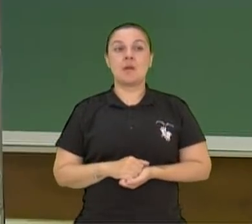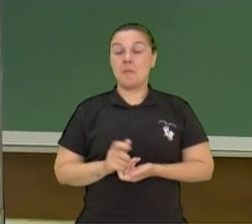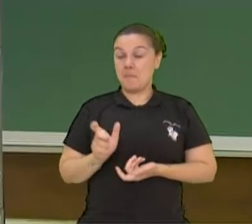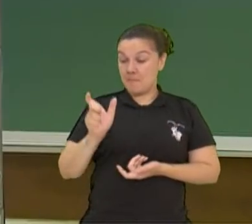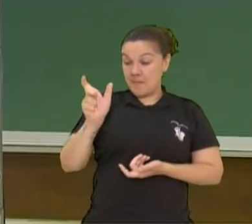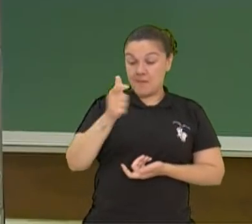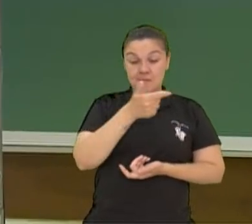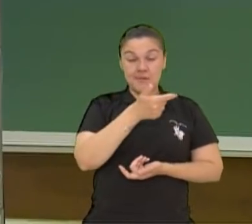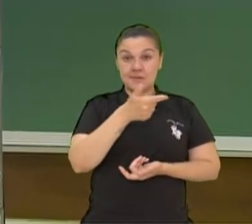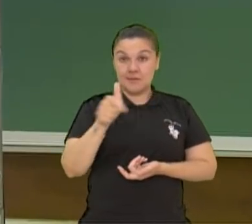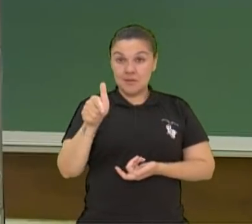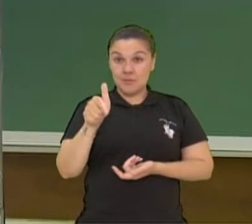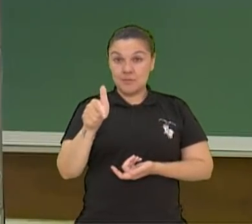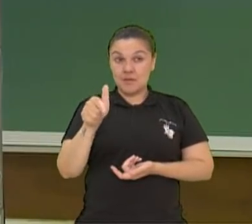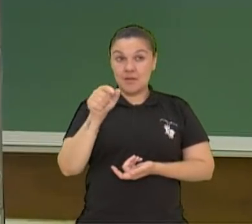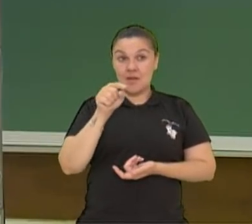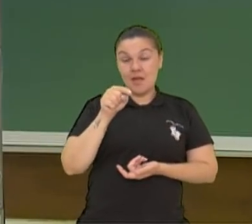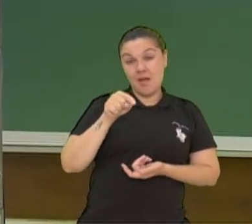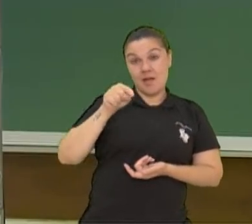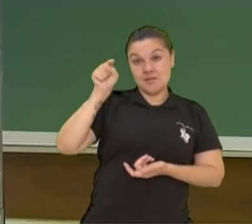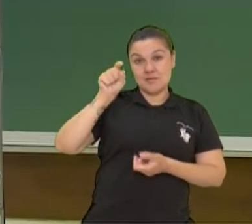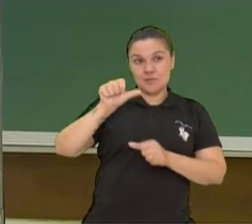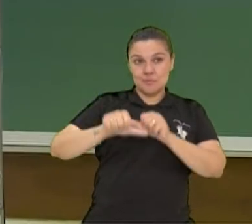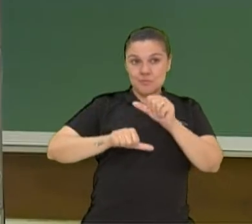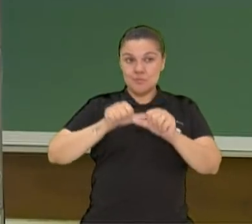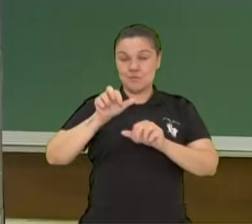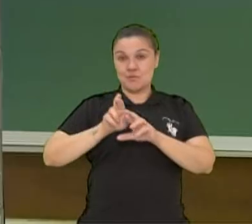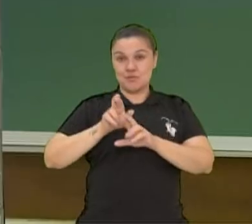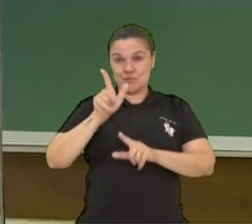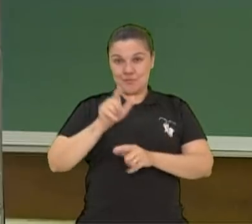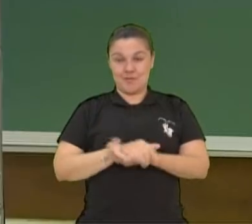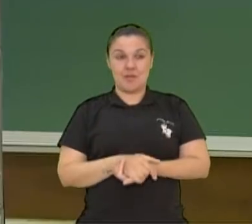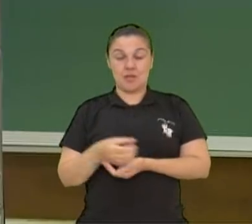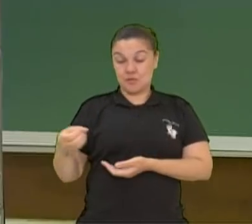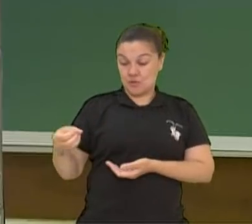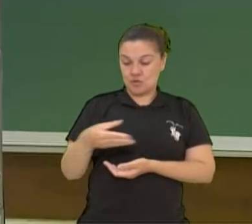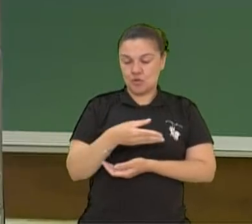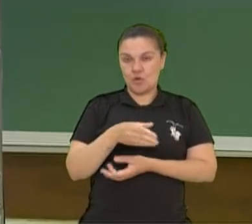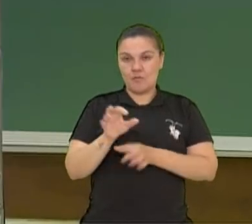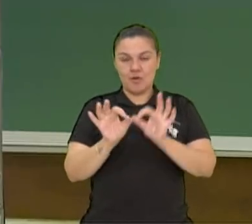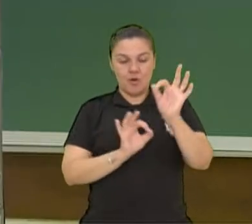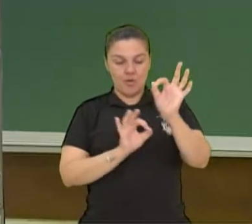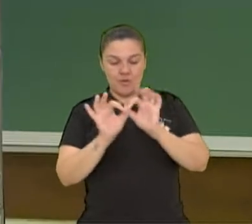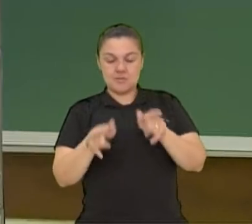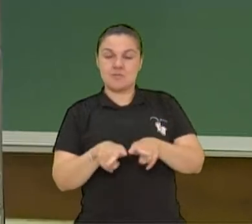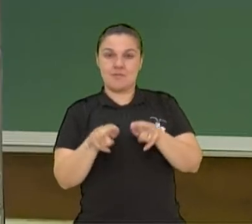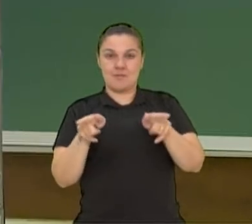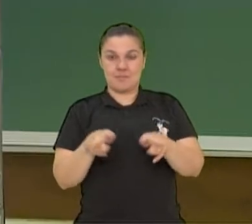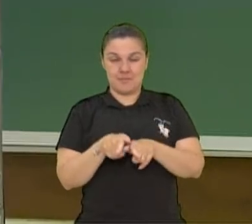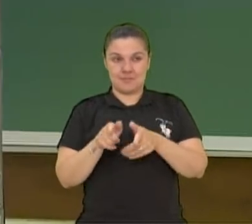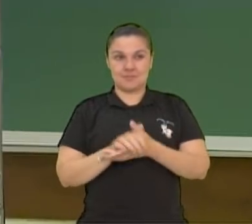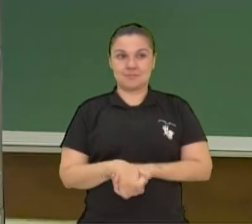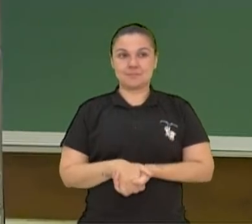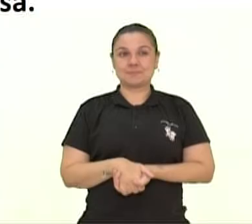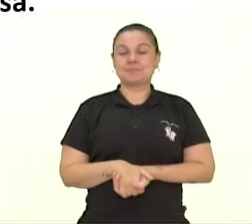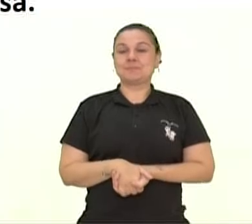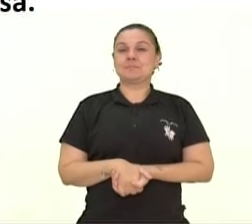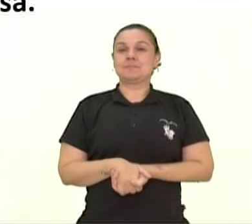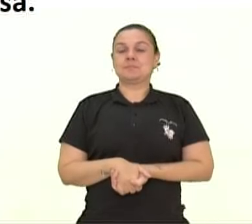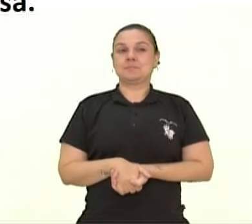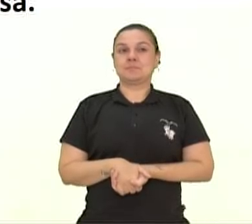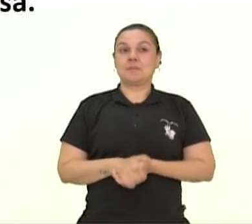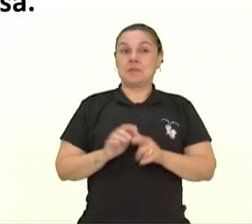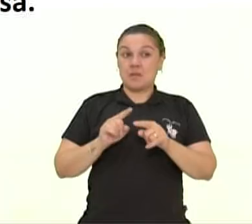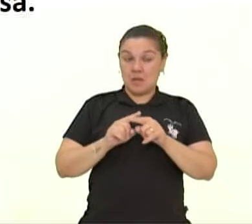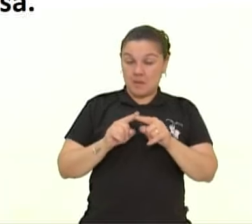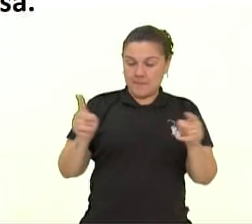Palavras que não possuem mais o acento diferencial, então, de acordo com a nossa nova reforma ortográfica, que já não é tão nova assim, né? Mas